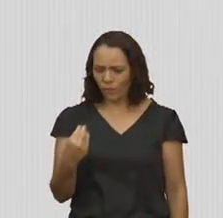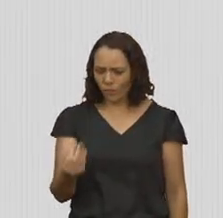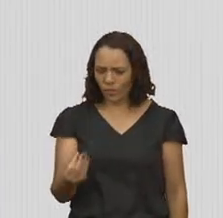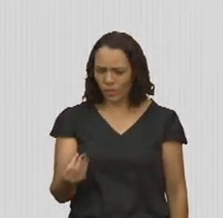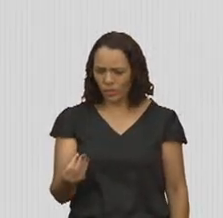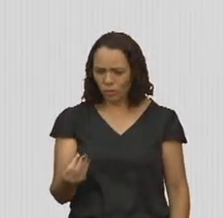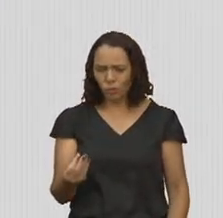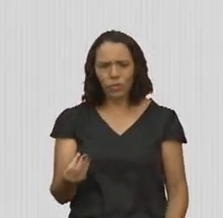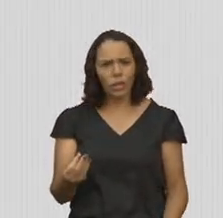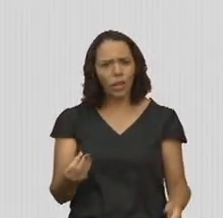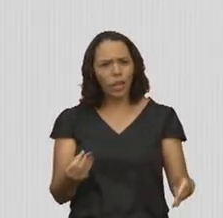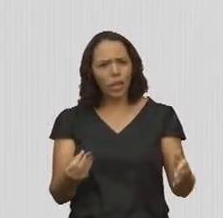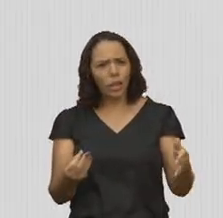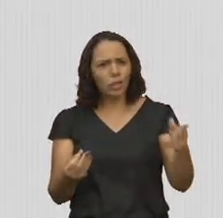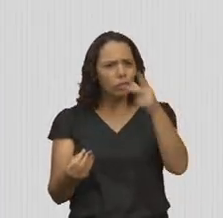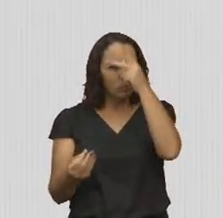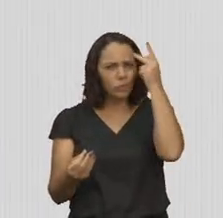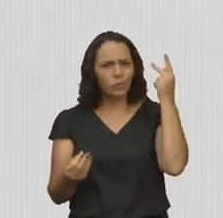sendo chamado de lixo hospitalar.